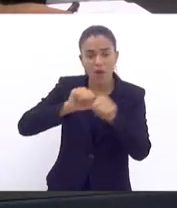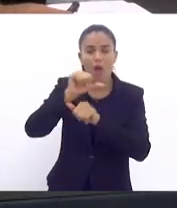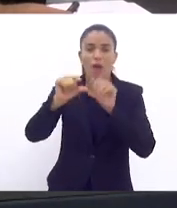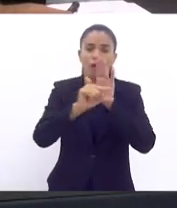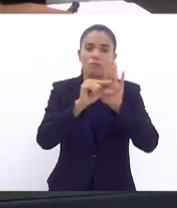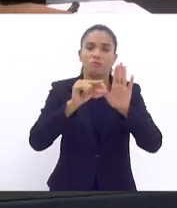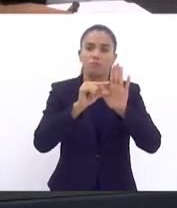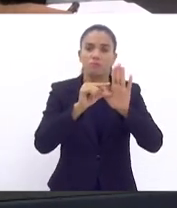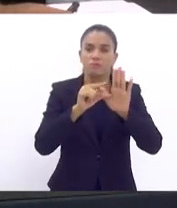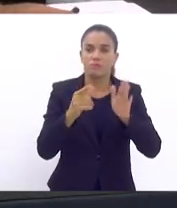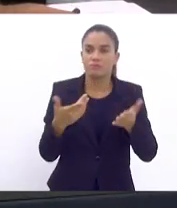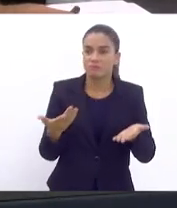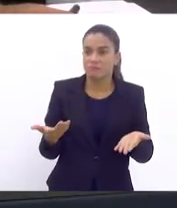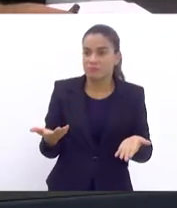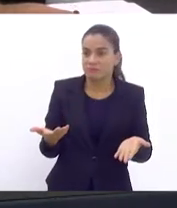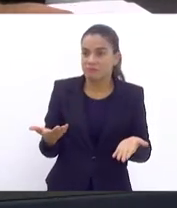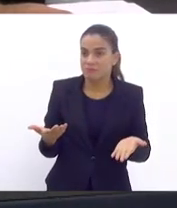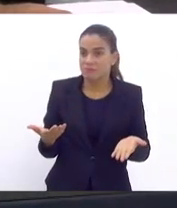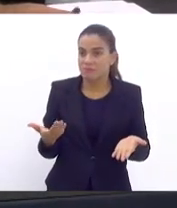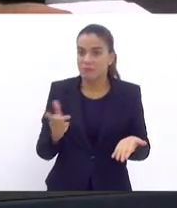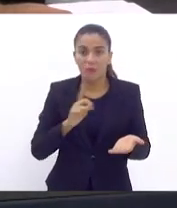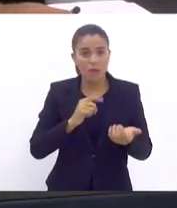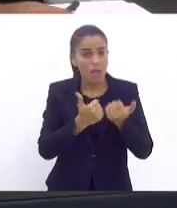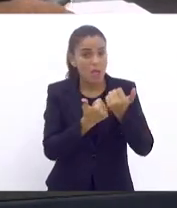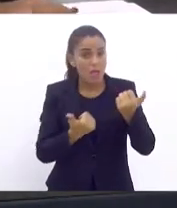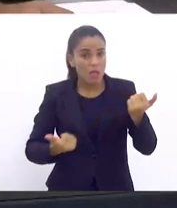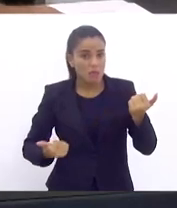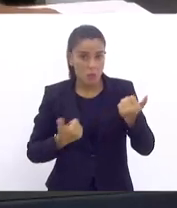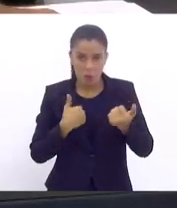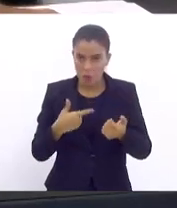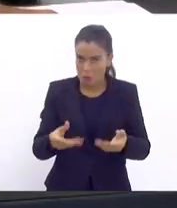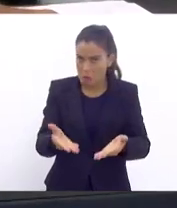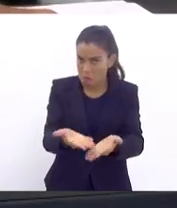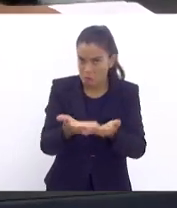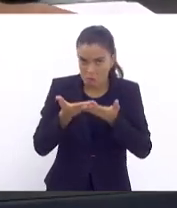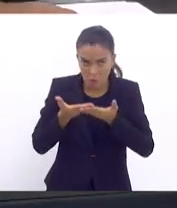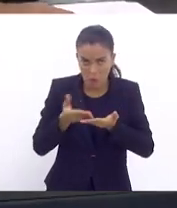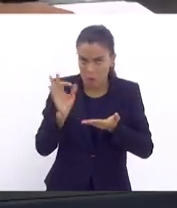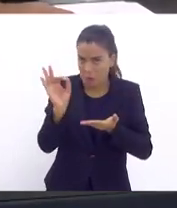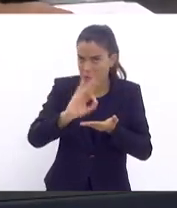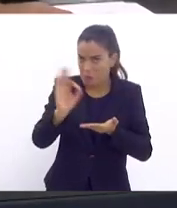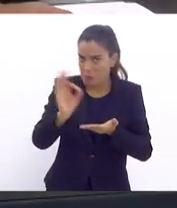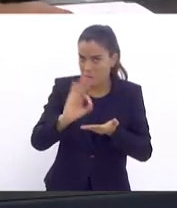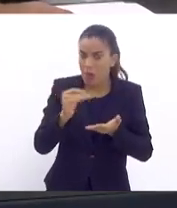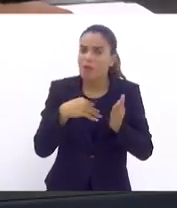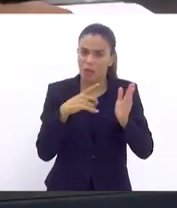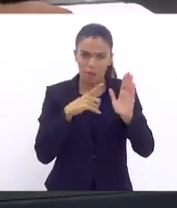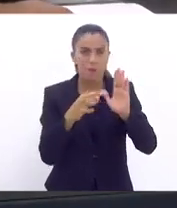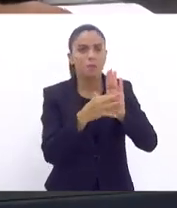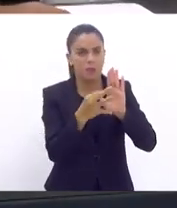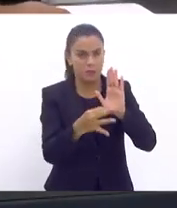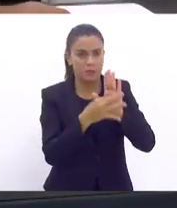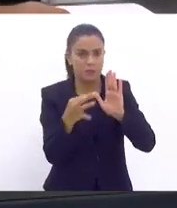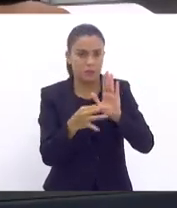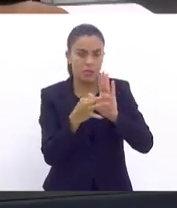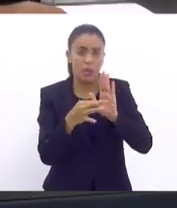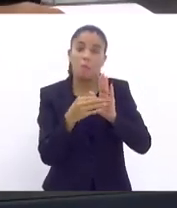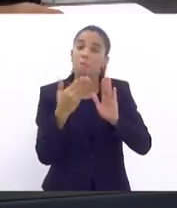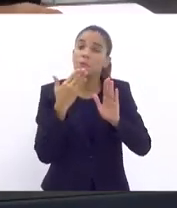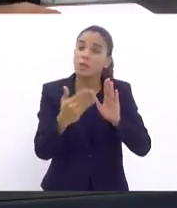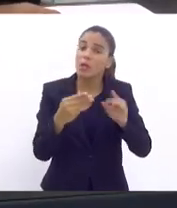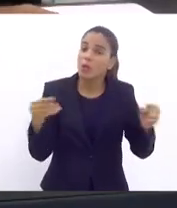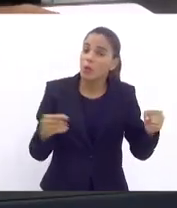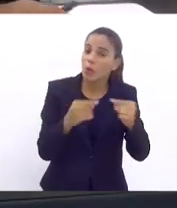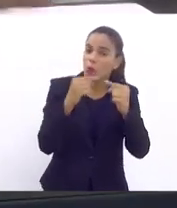eu acho que a assessoria recebe a pauta a gente não recebeu a gente recebeu parecer pela quantidade com emenda mas